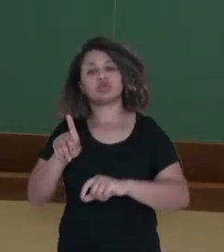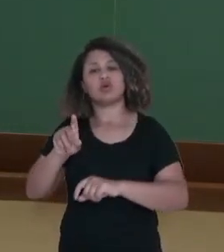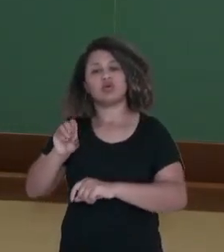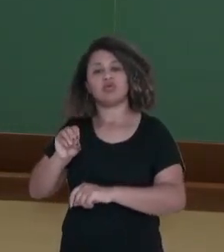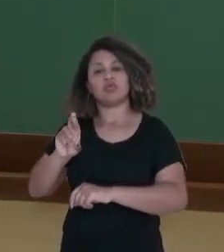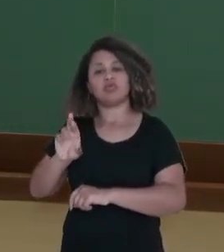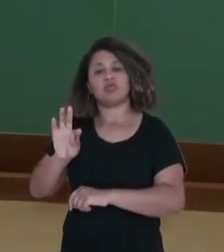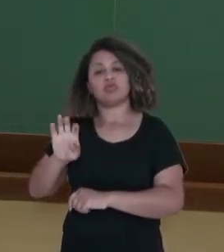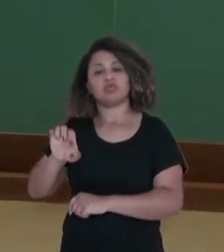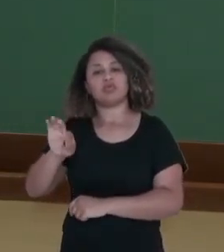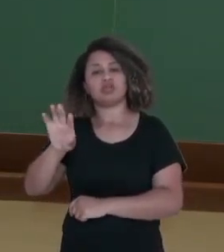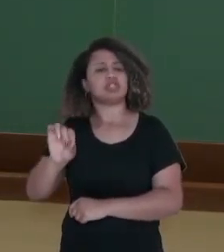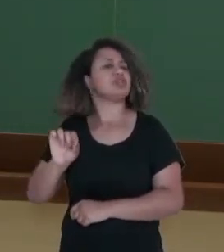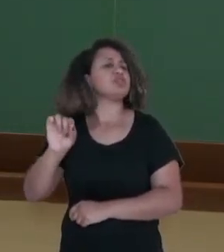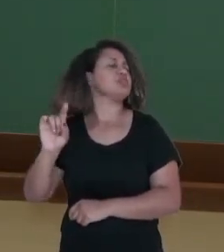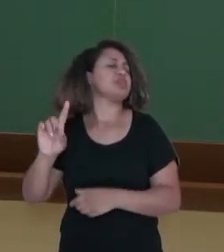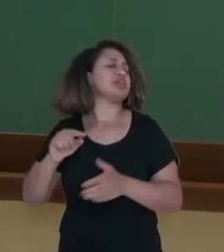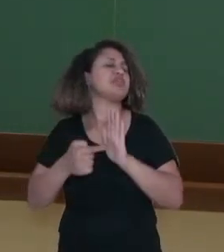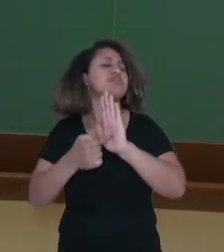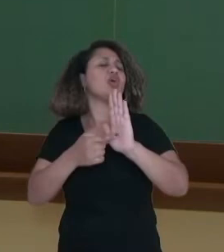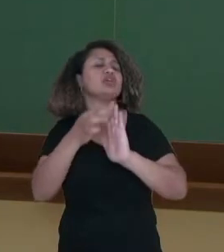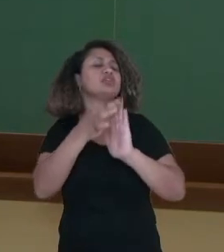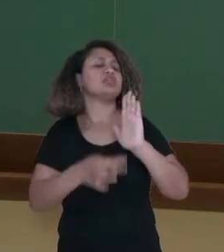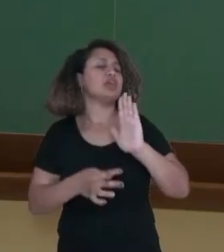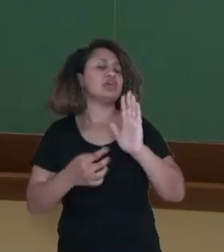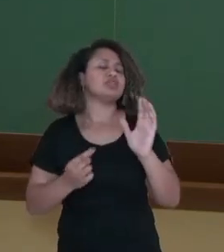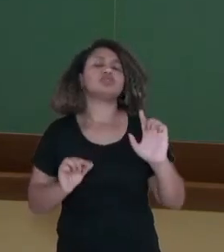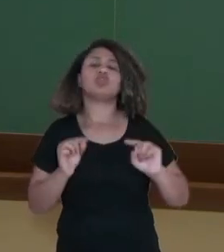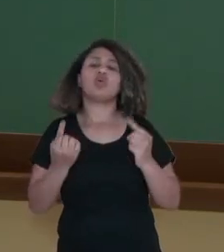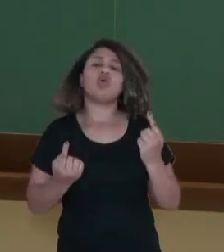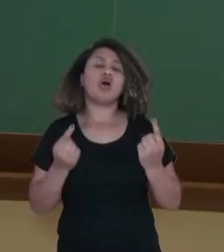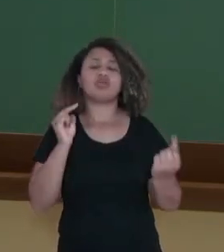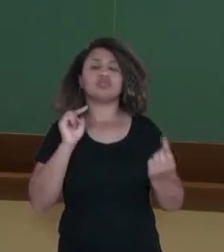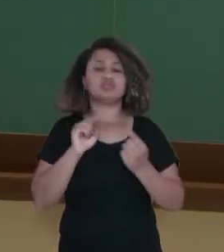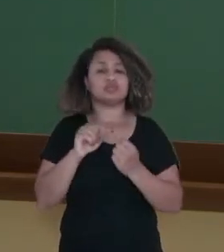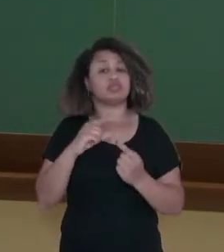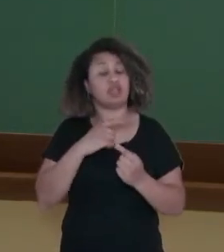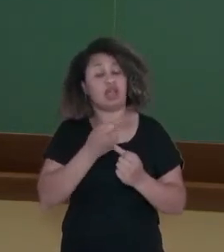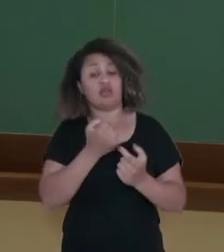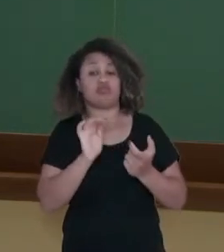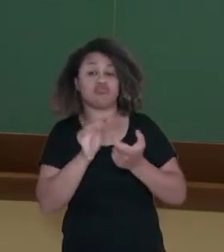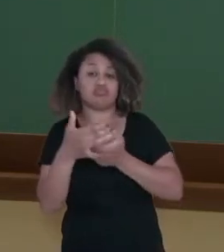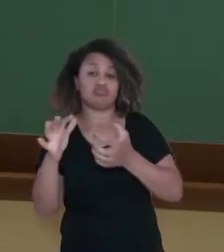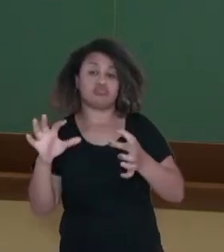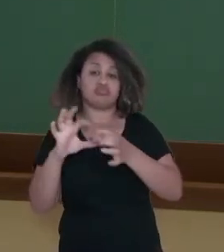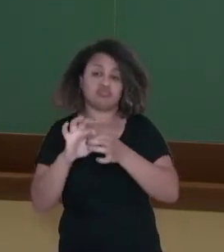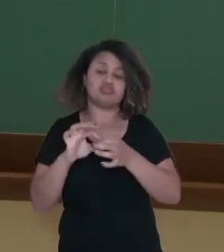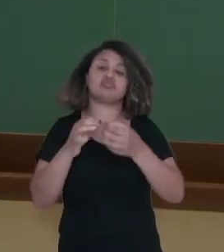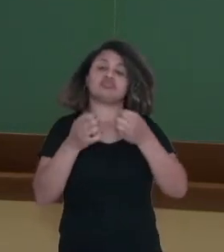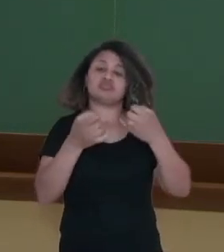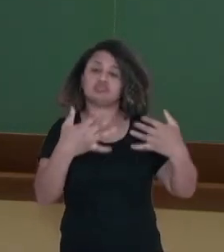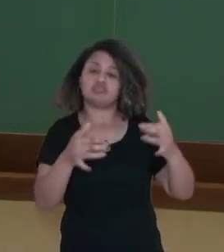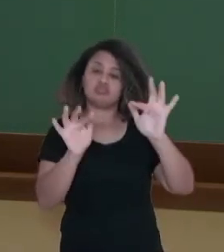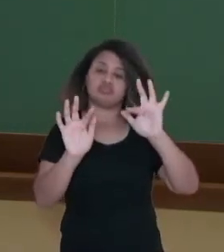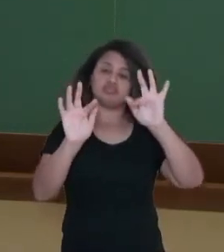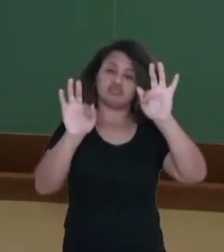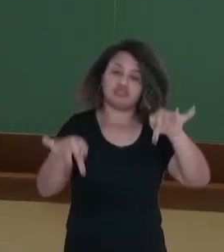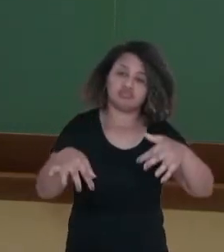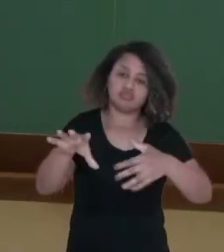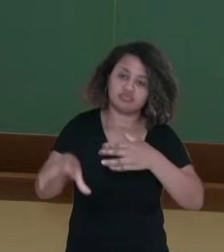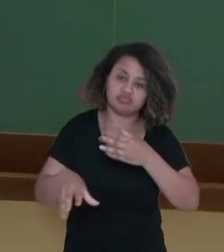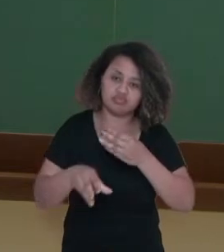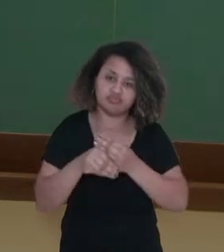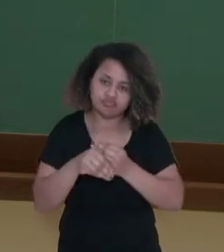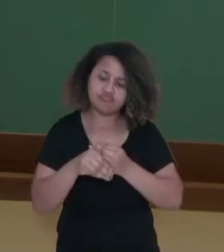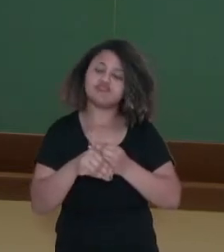a conjunção aqui, ó, portanto. Nós vimos ali que existem algumas conjunções conclusivas, explicativas,